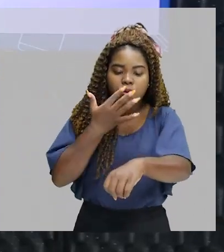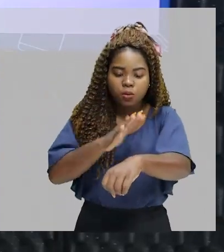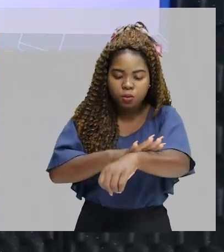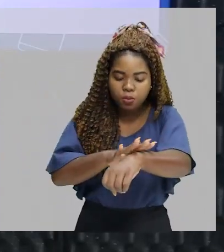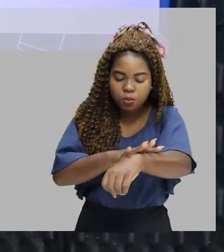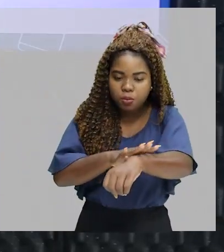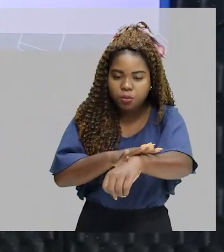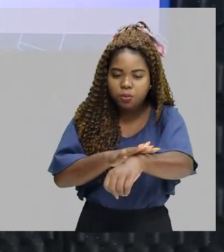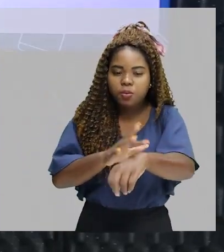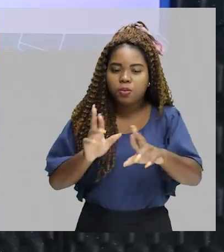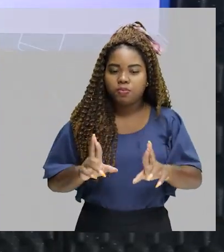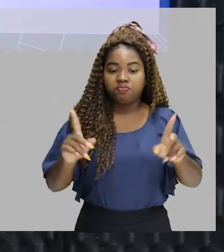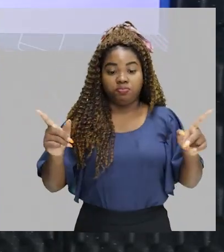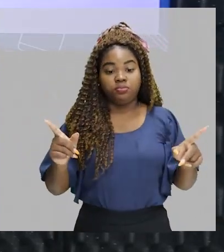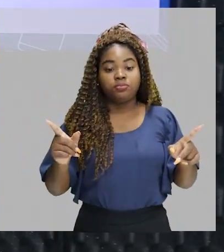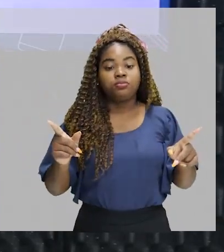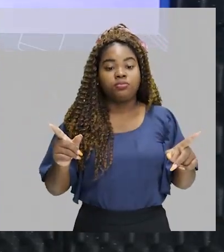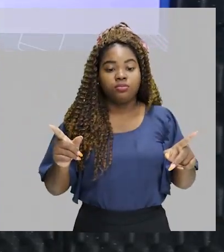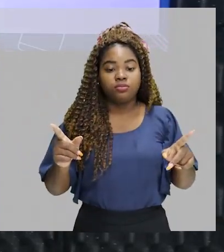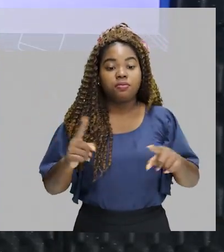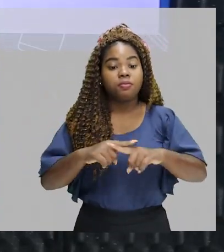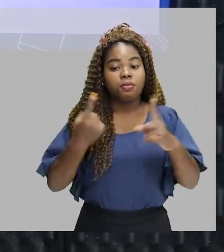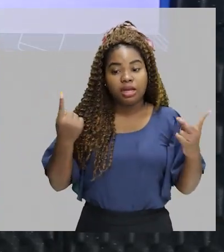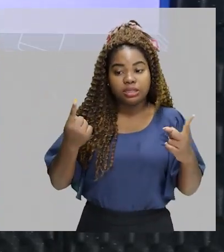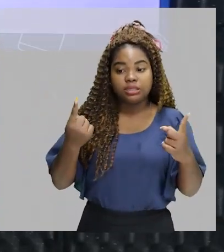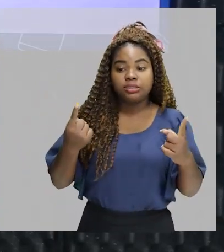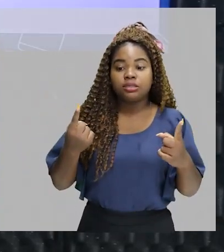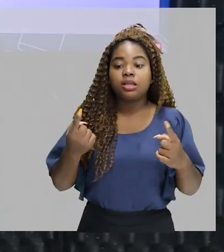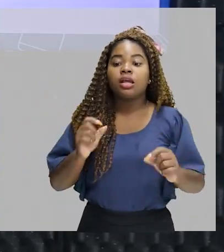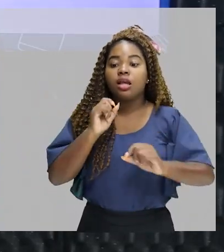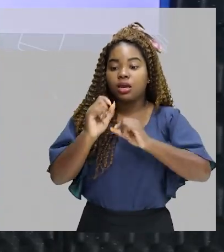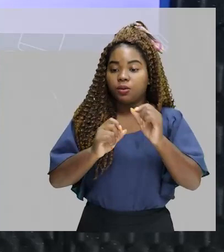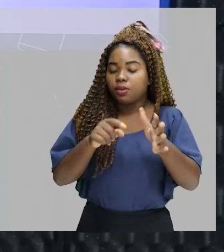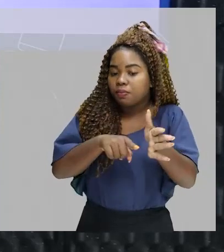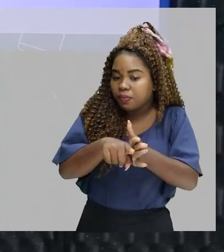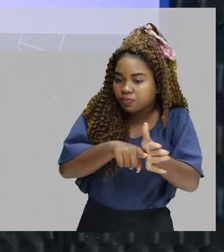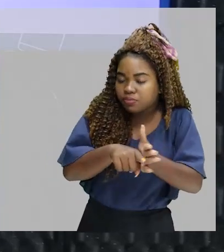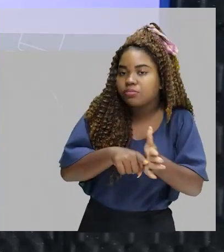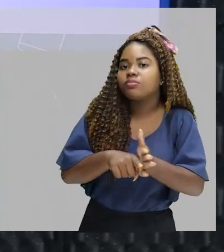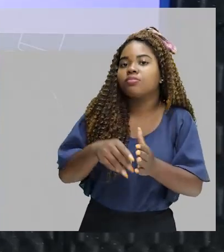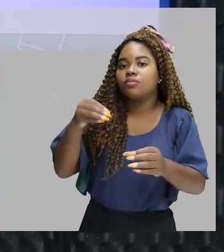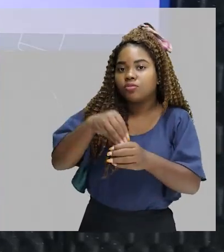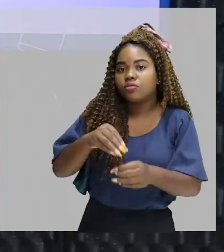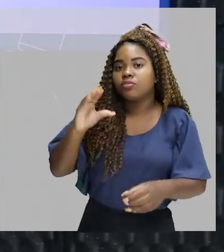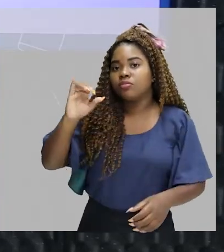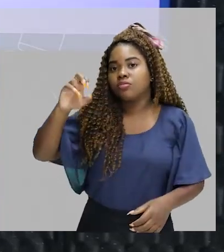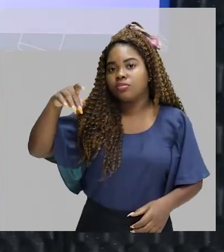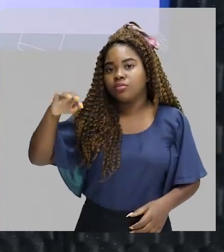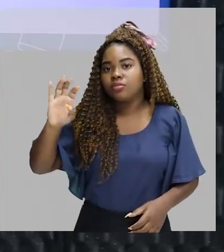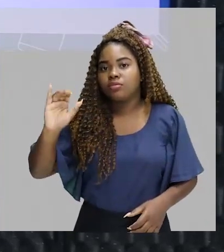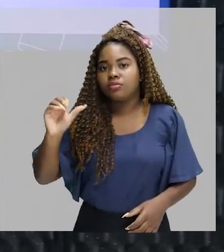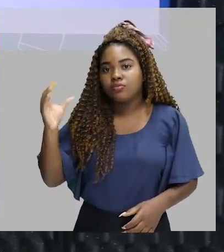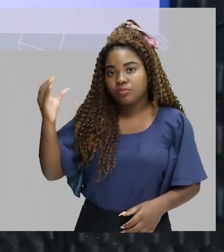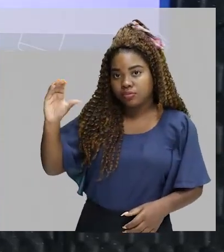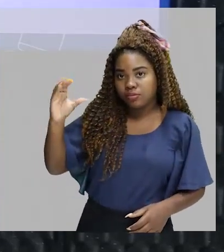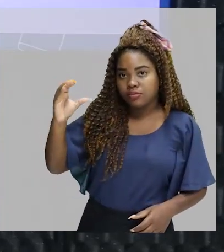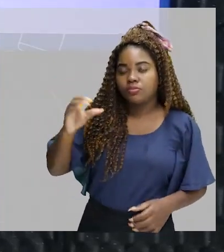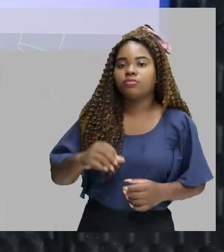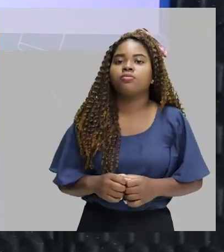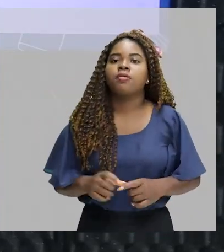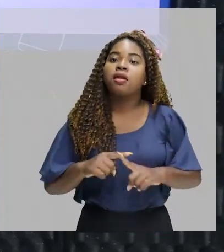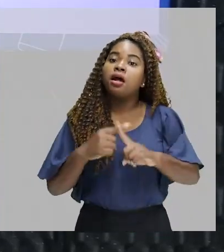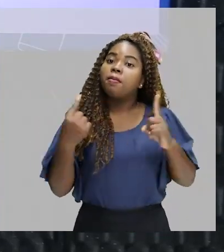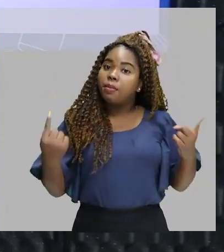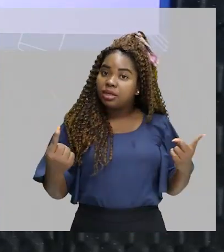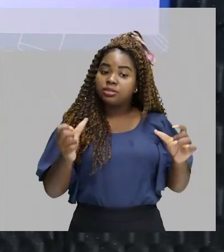os critérios da própria ciência. Mas você sabe que isso não é suficiente para mudar a mentalidade de algumas pessoas,